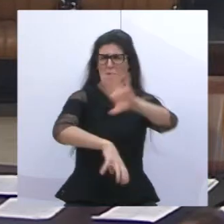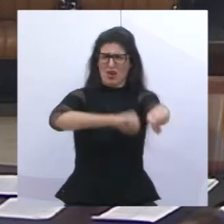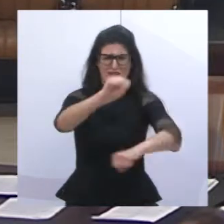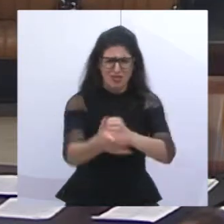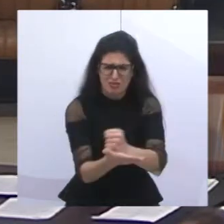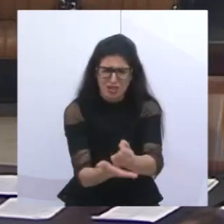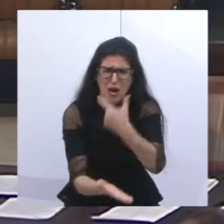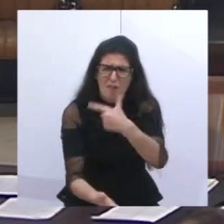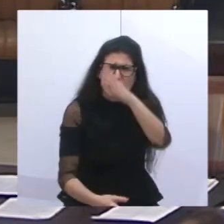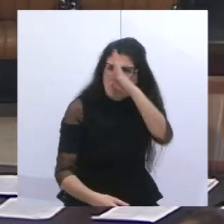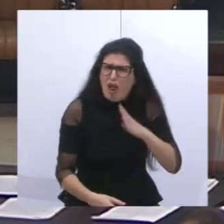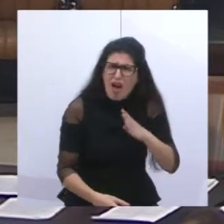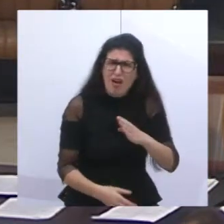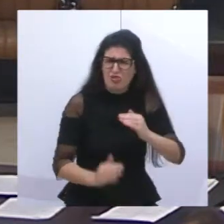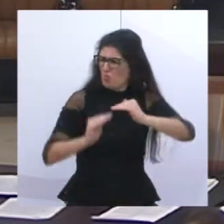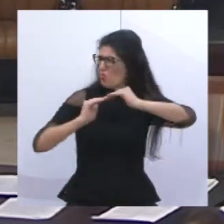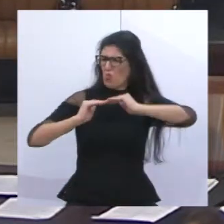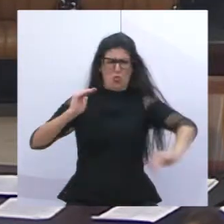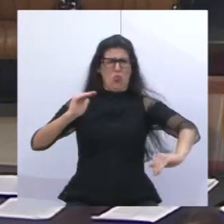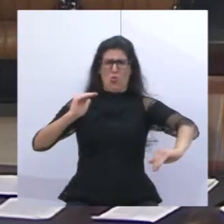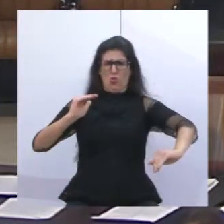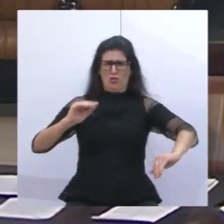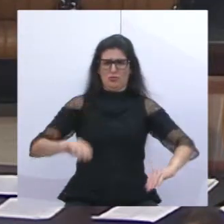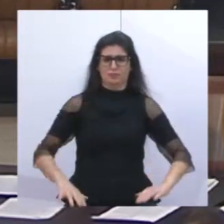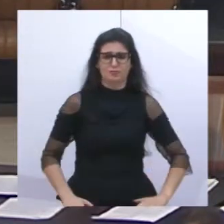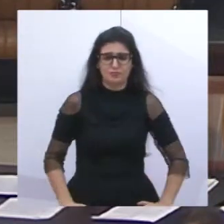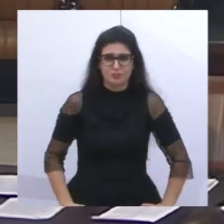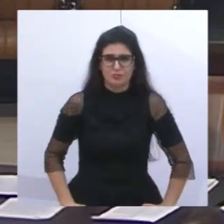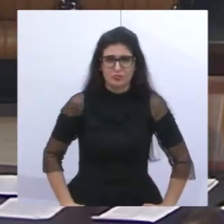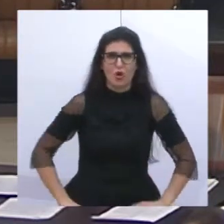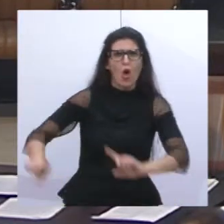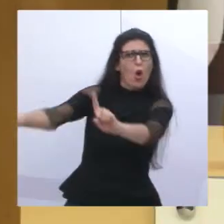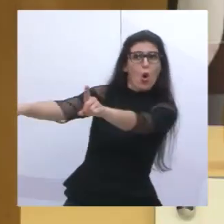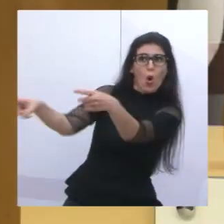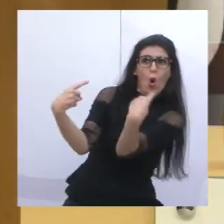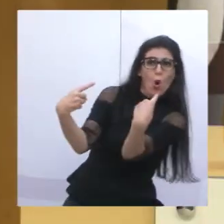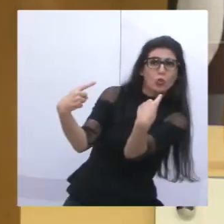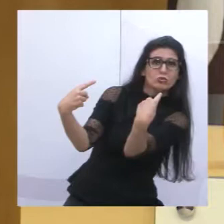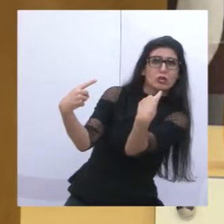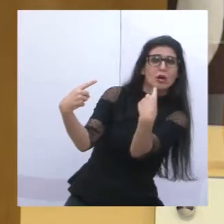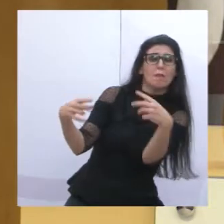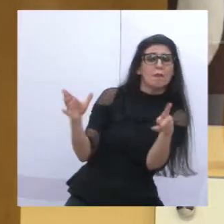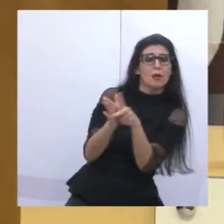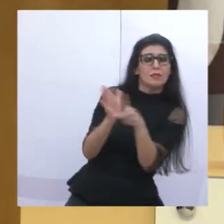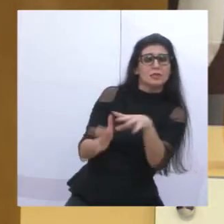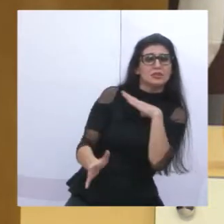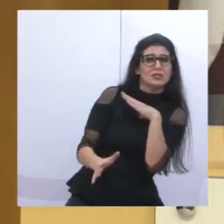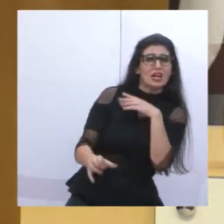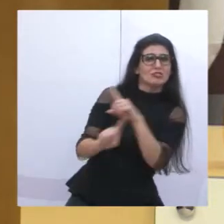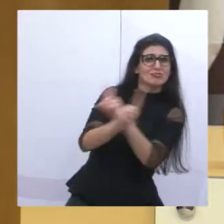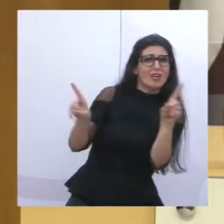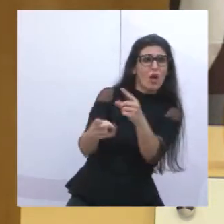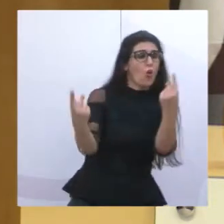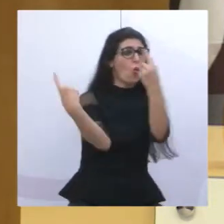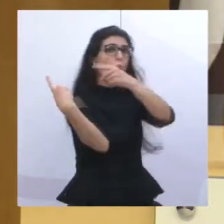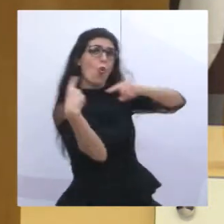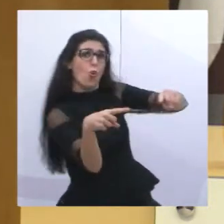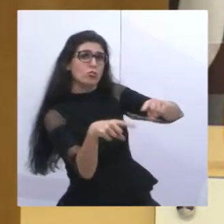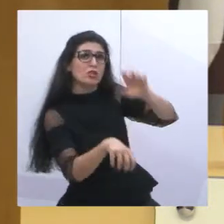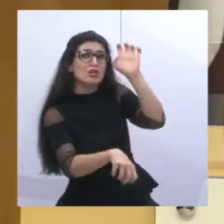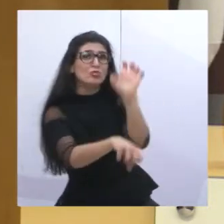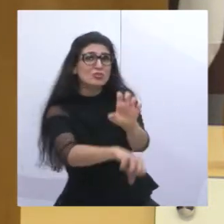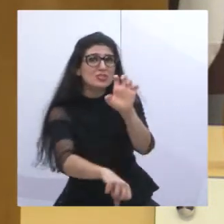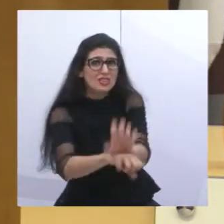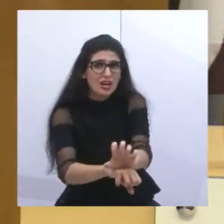Então, não deveria ser feita essa ação contra o município, deveria ser feita contra o Estado, que é o Estado que tem essa